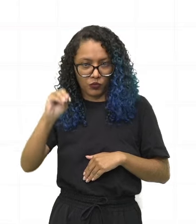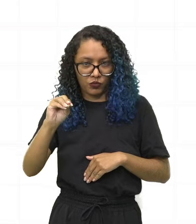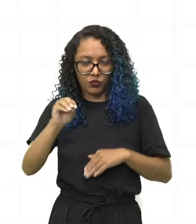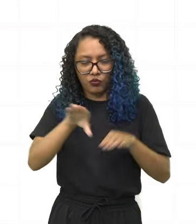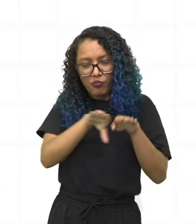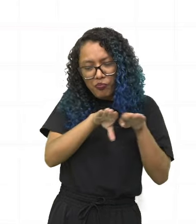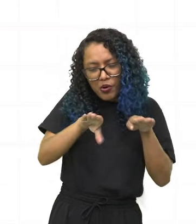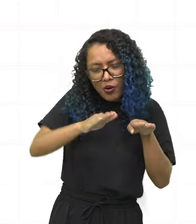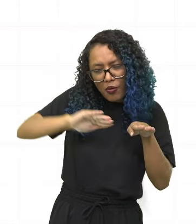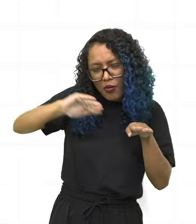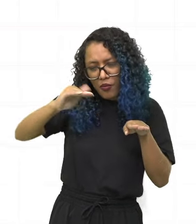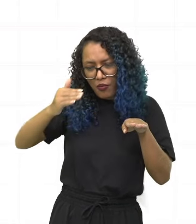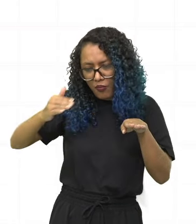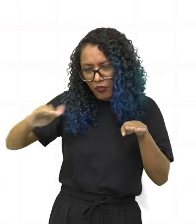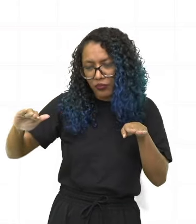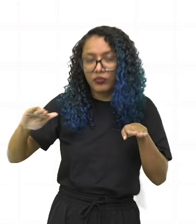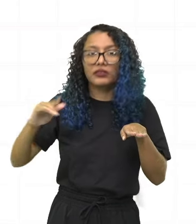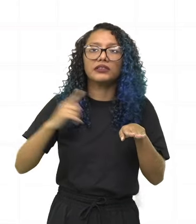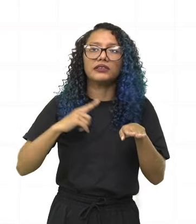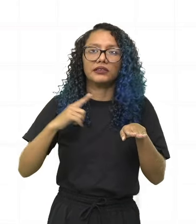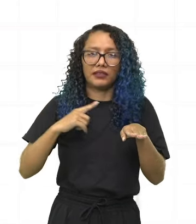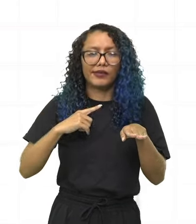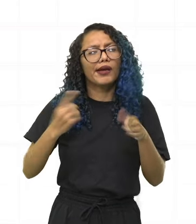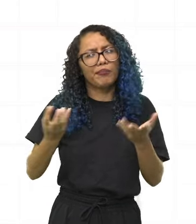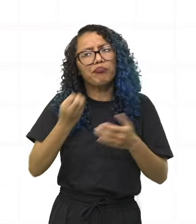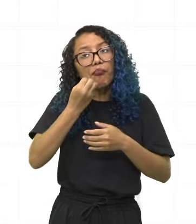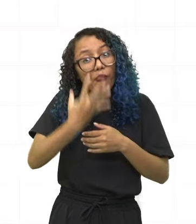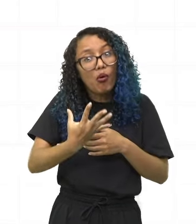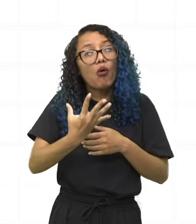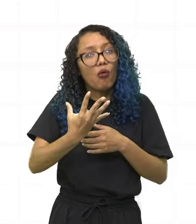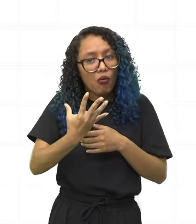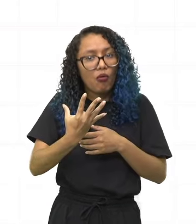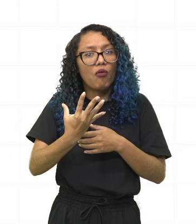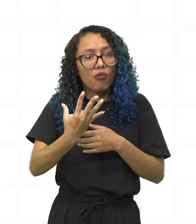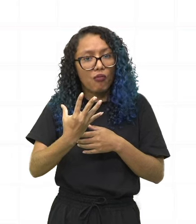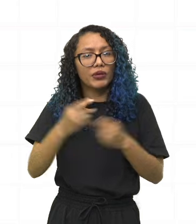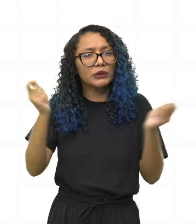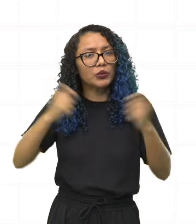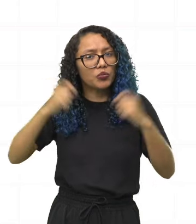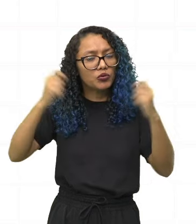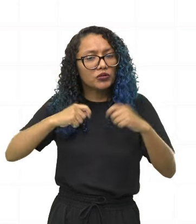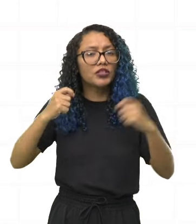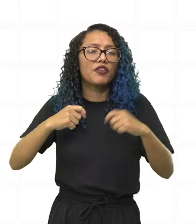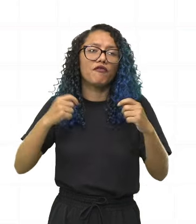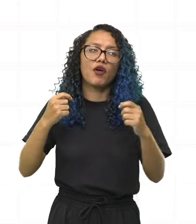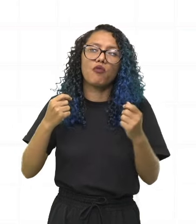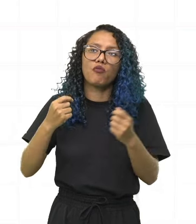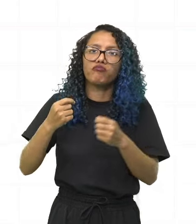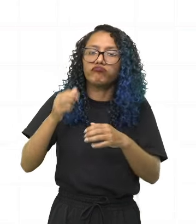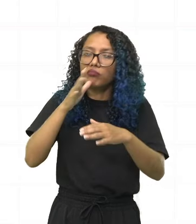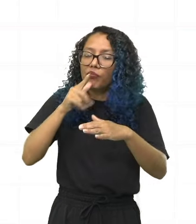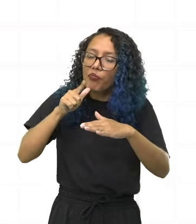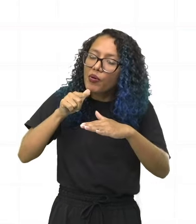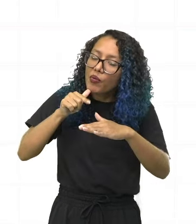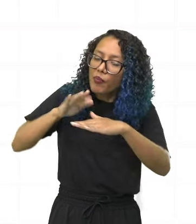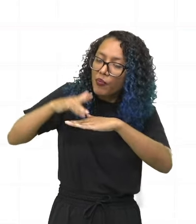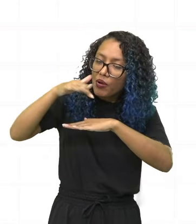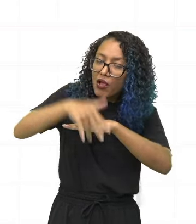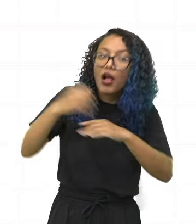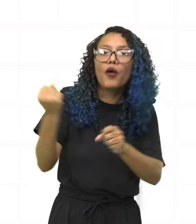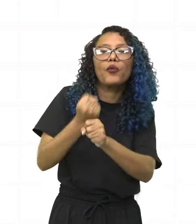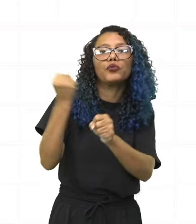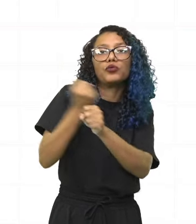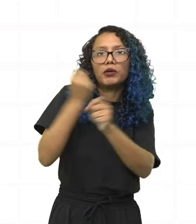um declive maior, né? Elas vão ser propícias para a construção dessas hidrelétricas. Então, aqui